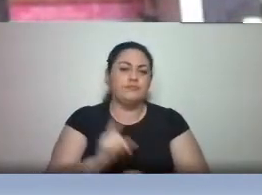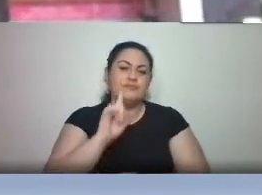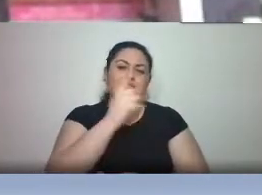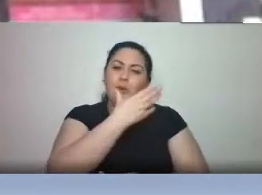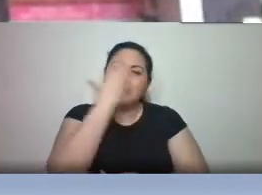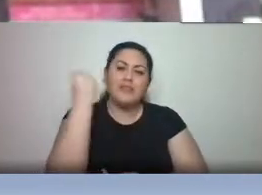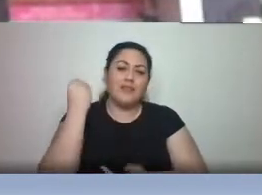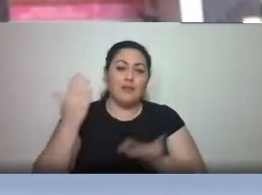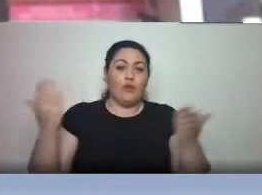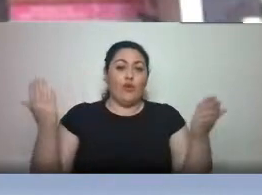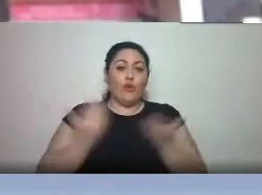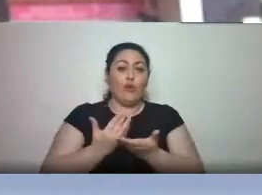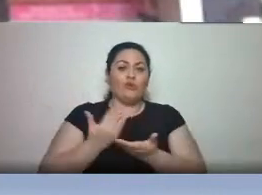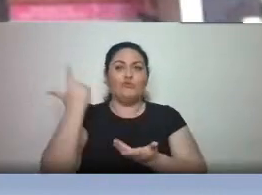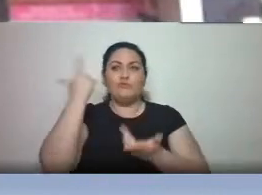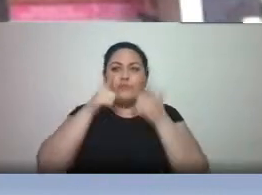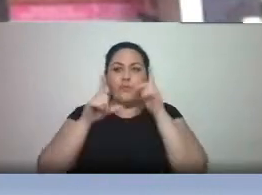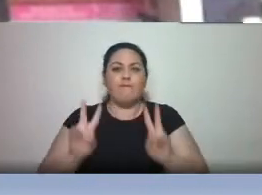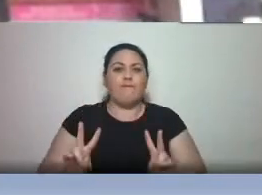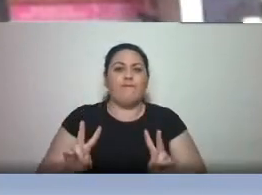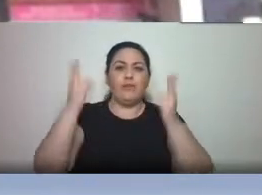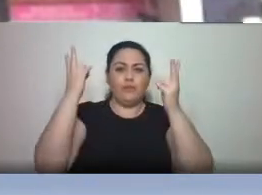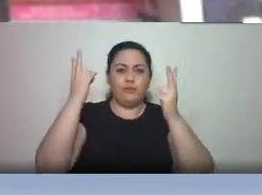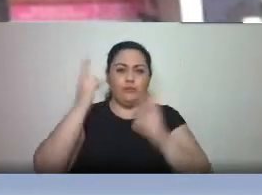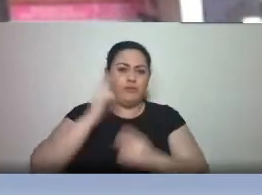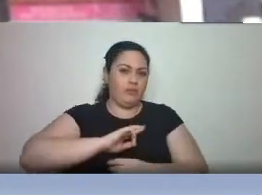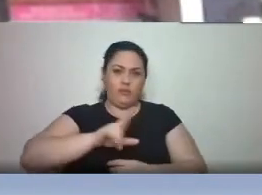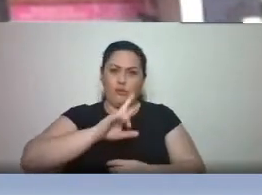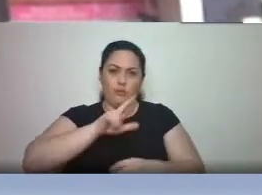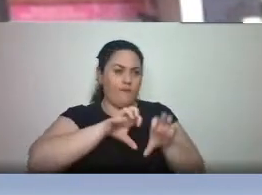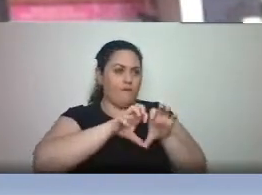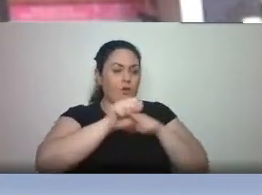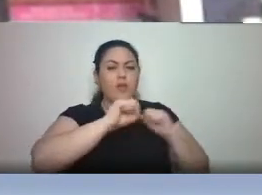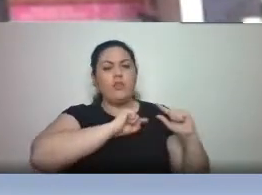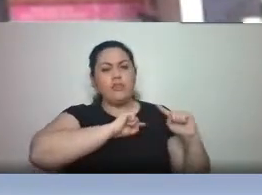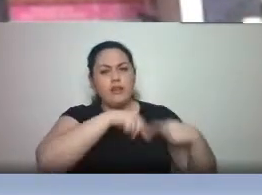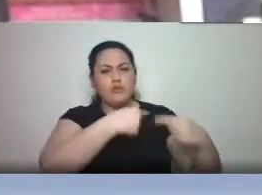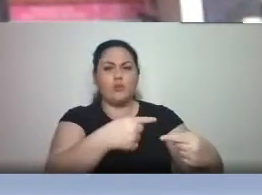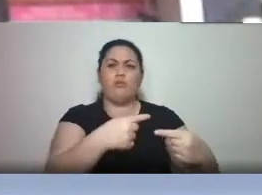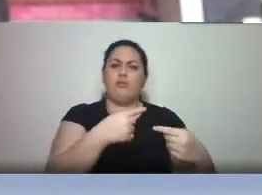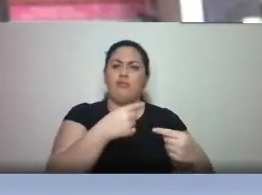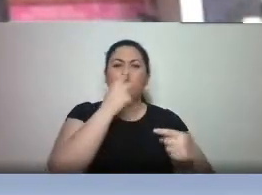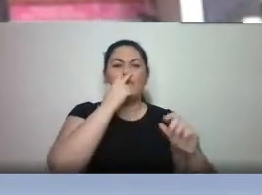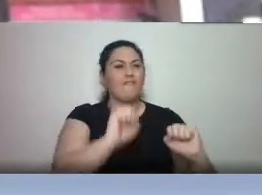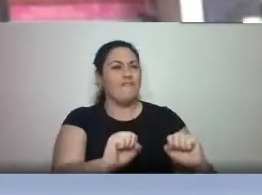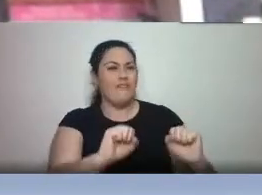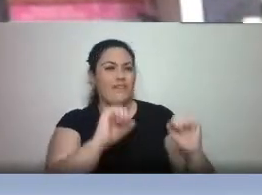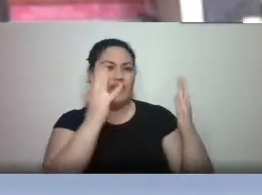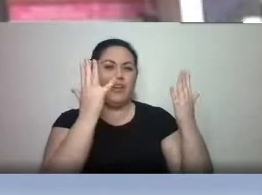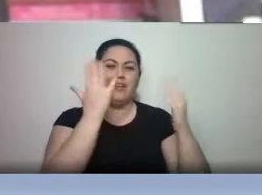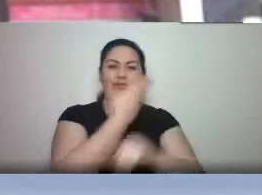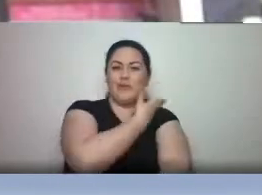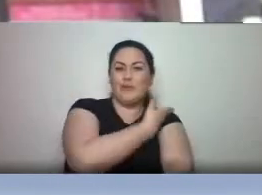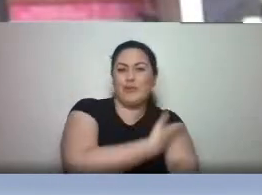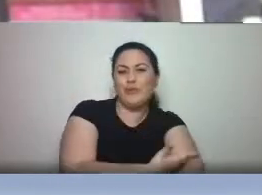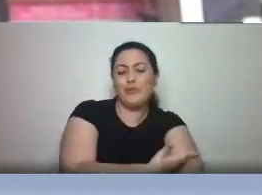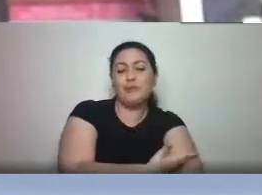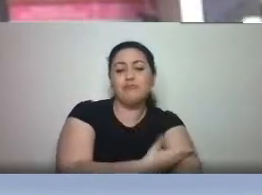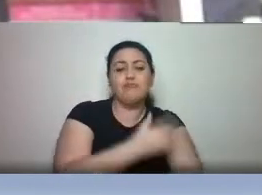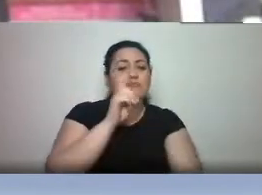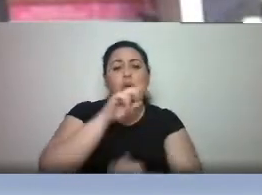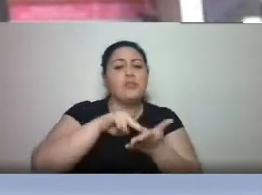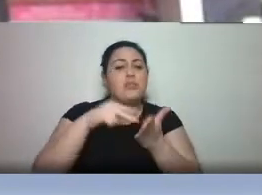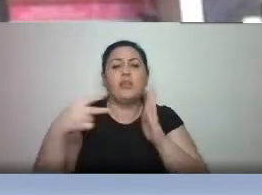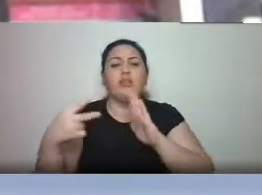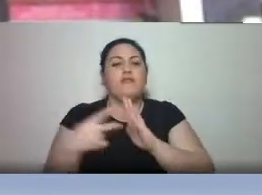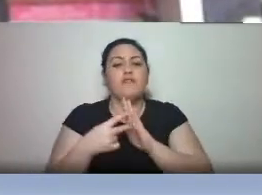conquista de hoje, porque o fato de não ser uma formatura tradicional, não ter essa festa que a gente estava esperando, não quer dizer que ela